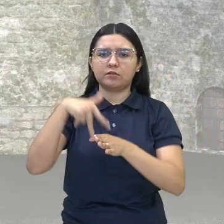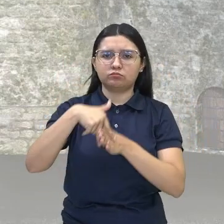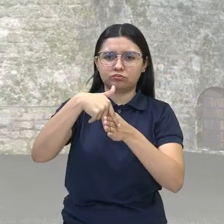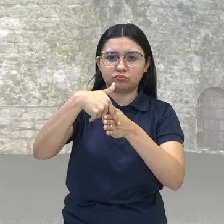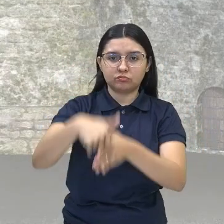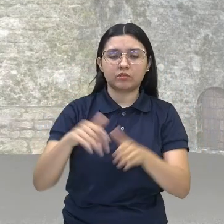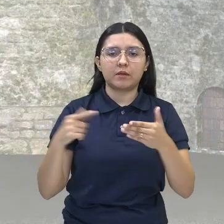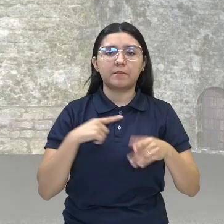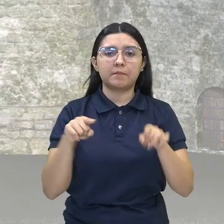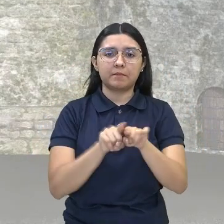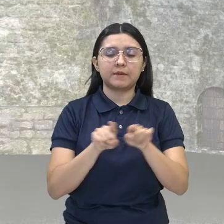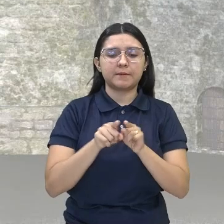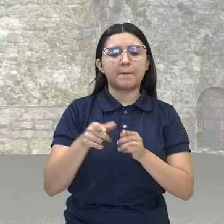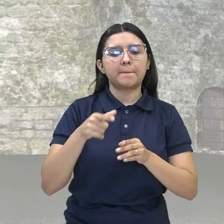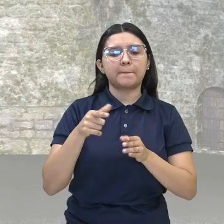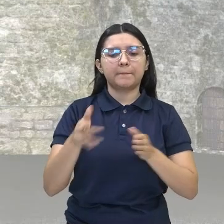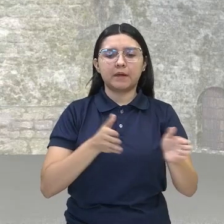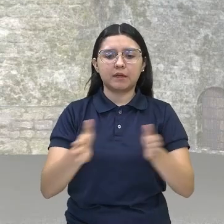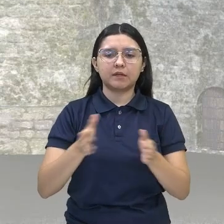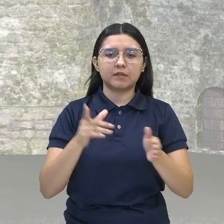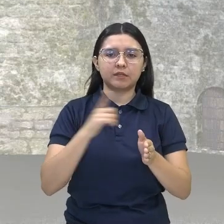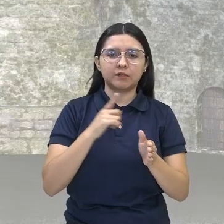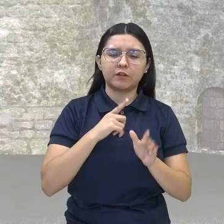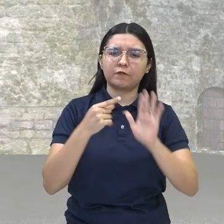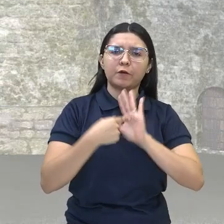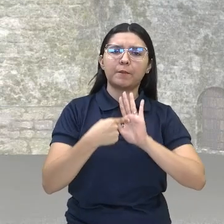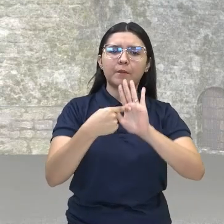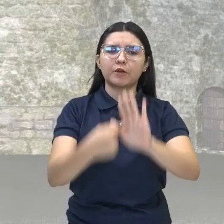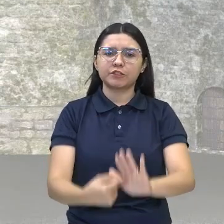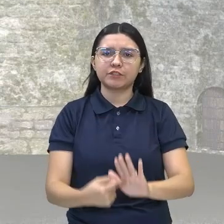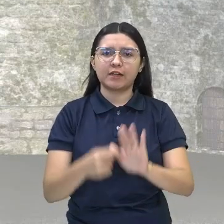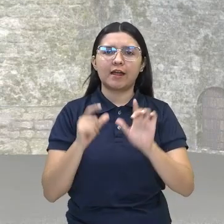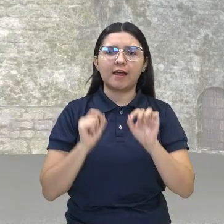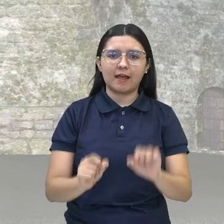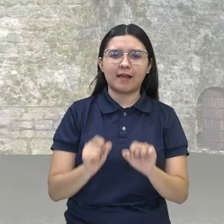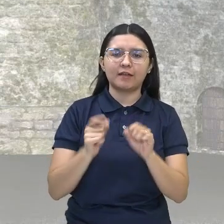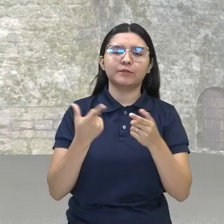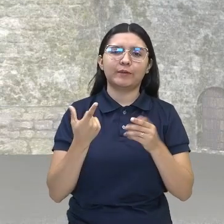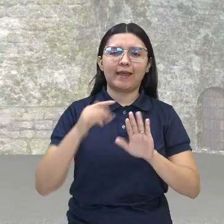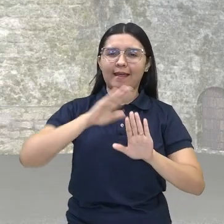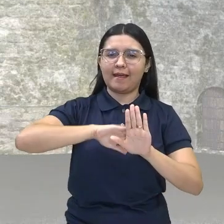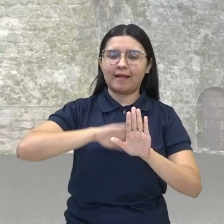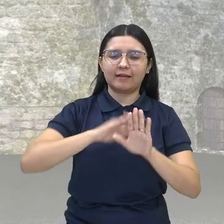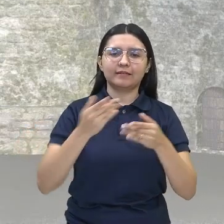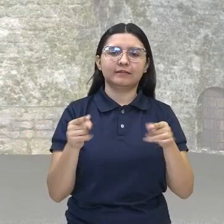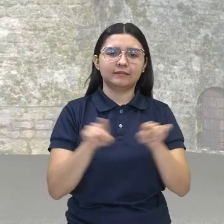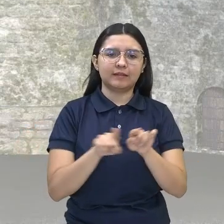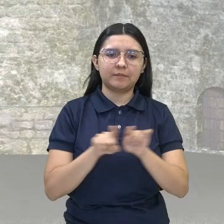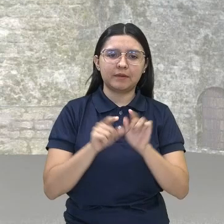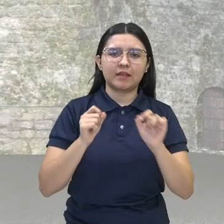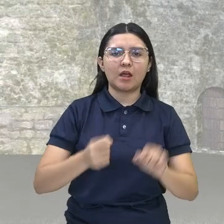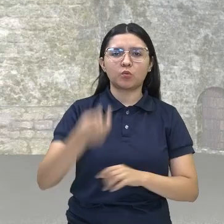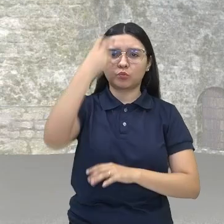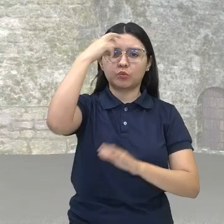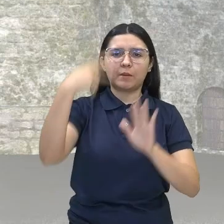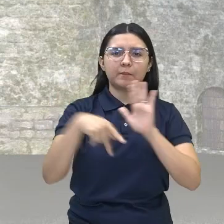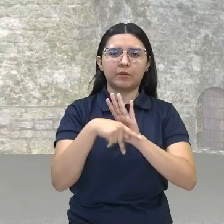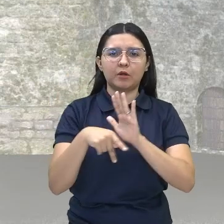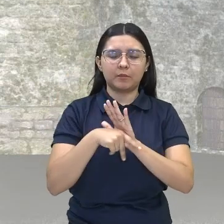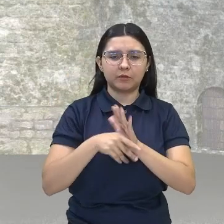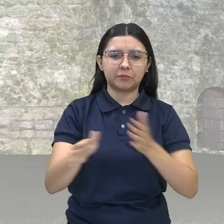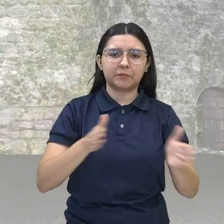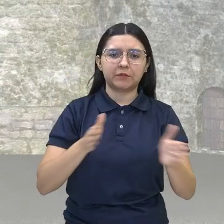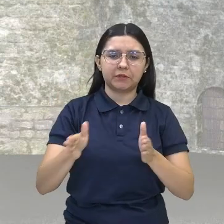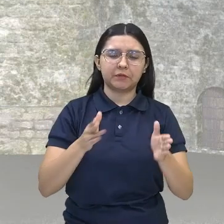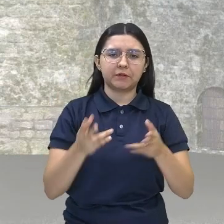que durante muito tempo foi romantizado ali pela produção cinematográfica e toda a cultura pop que vê esse